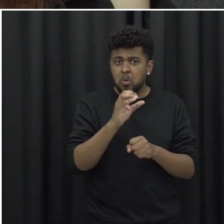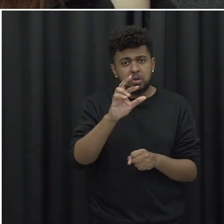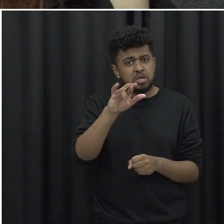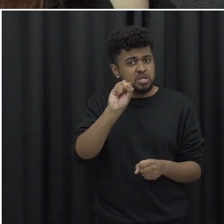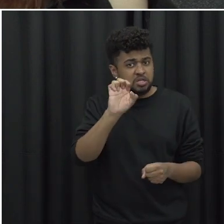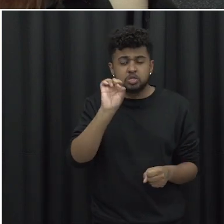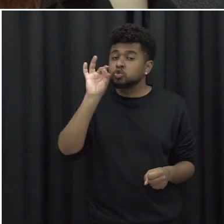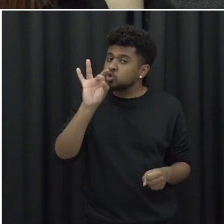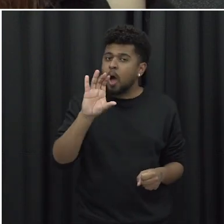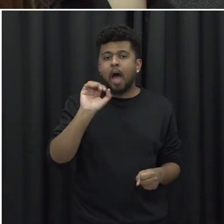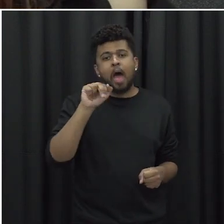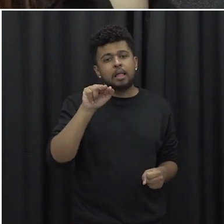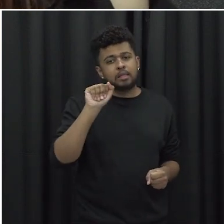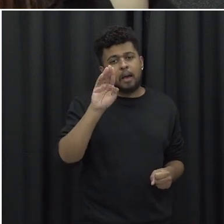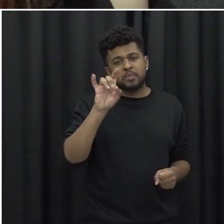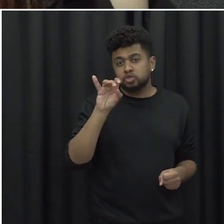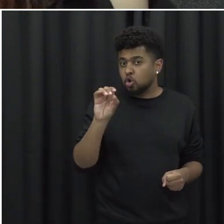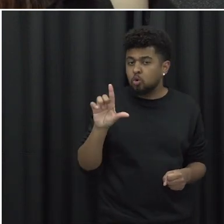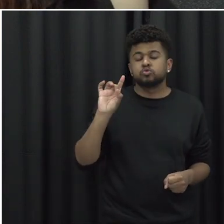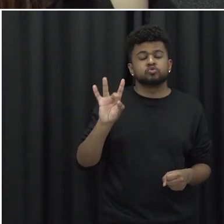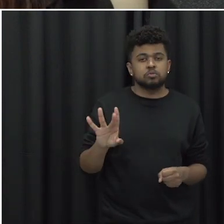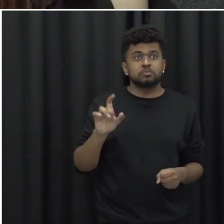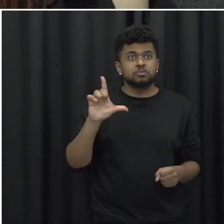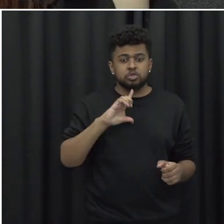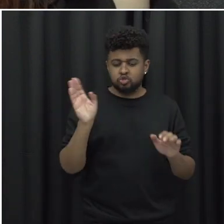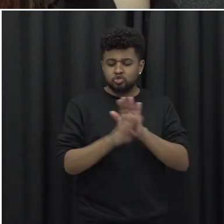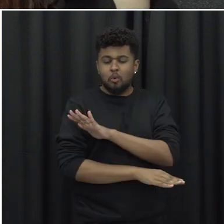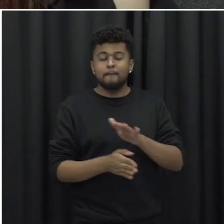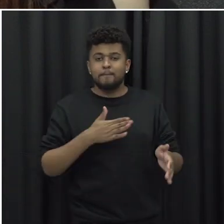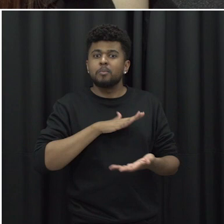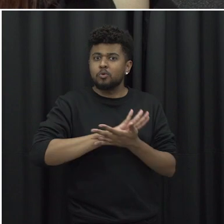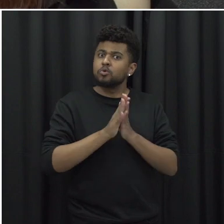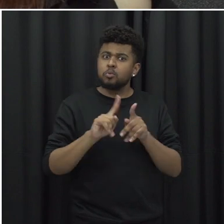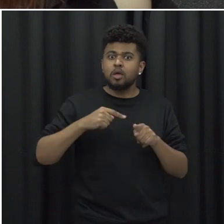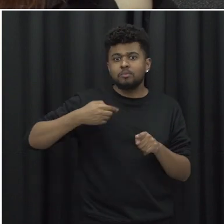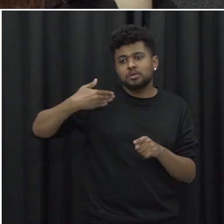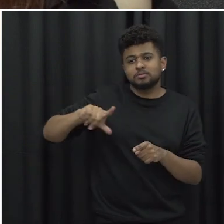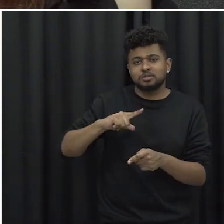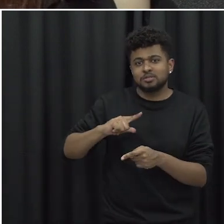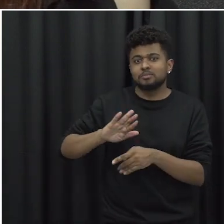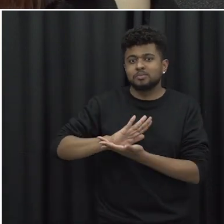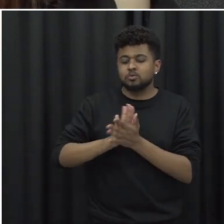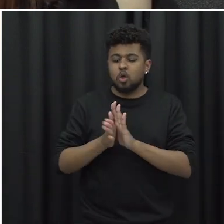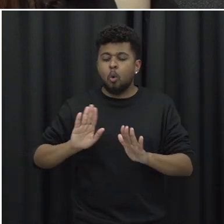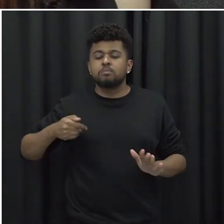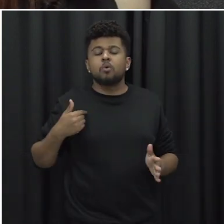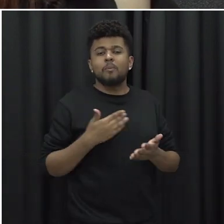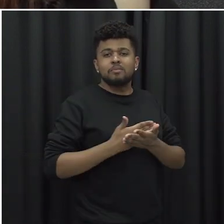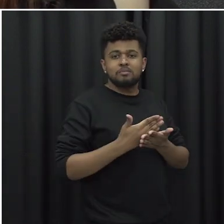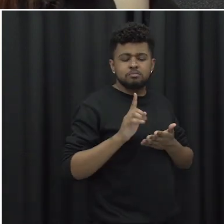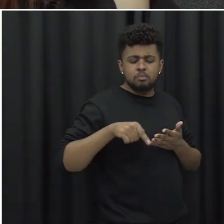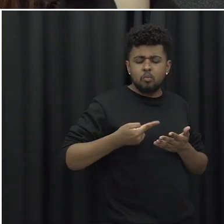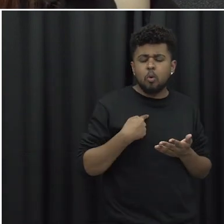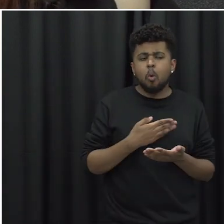isso quando eu comecei. A partir do momento em que você consegue ter mais informação sobre a medicação, esses mitos que você tem e